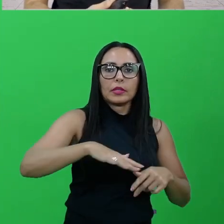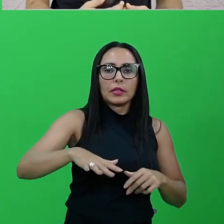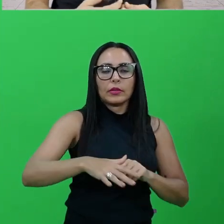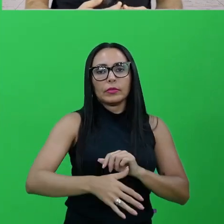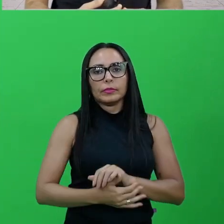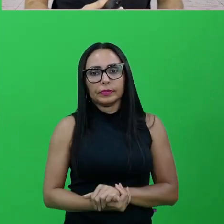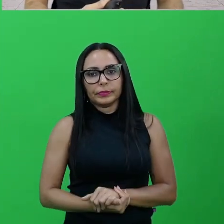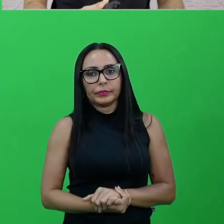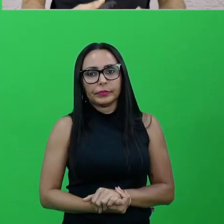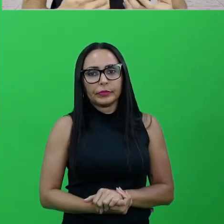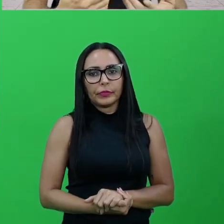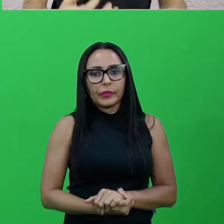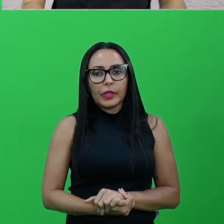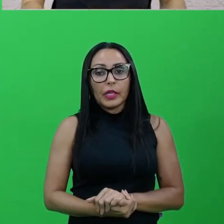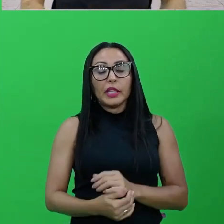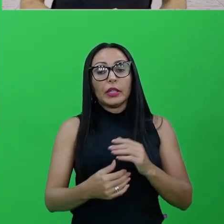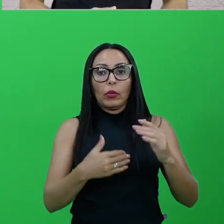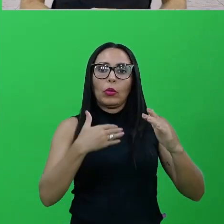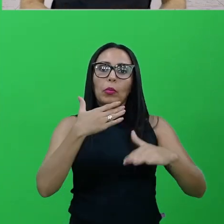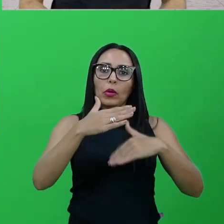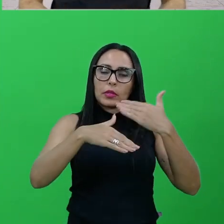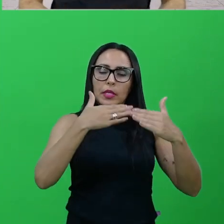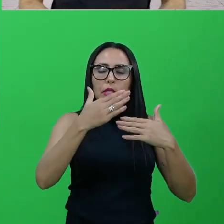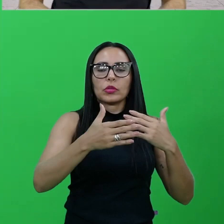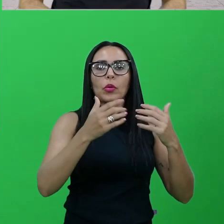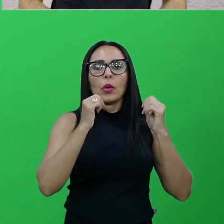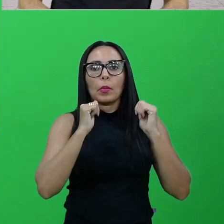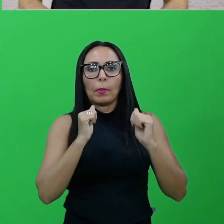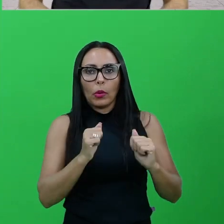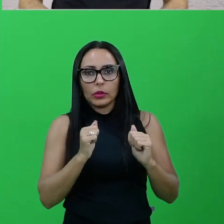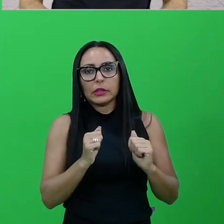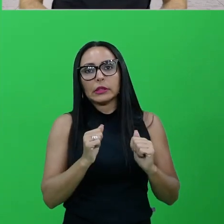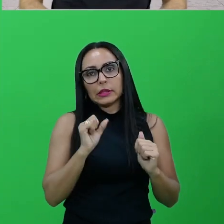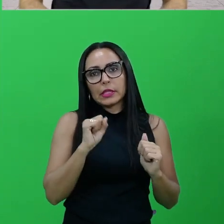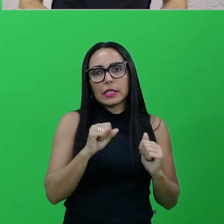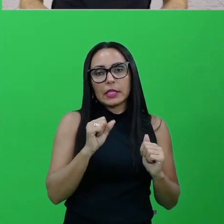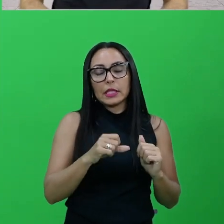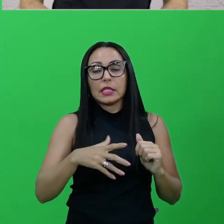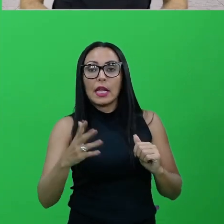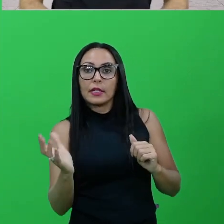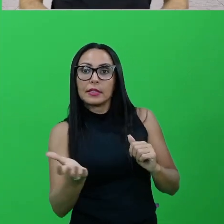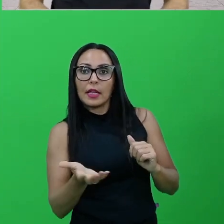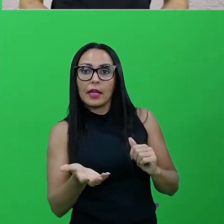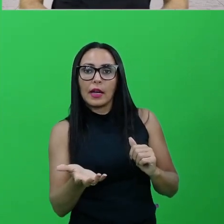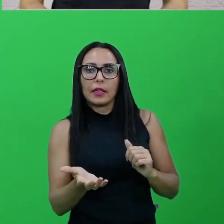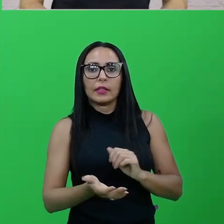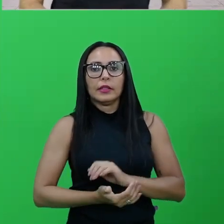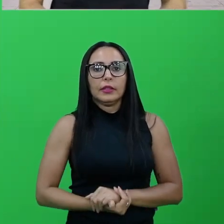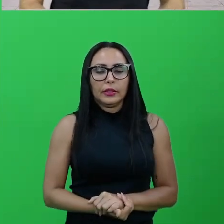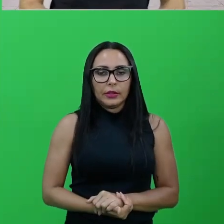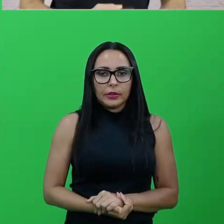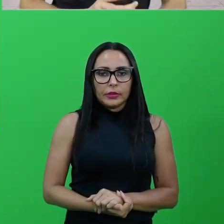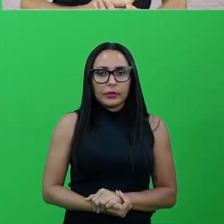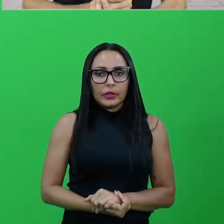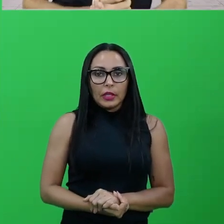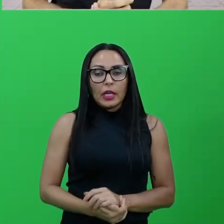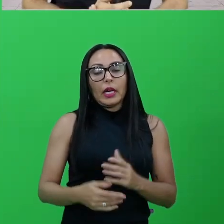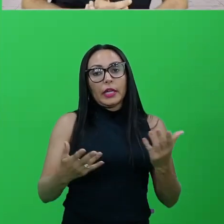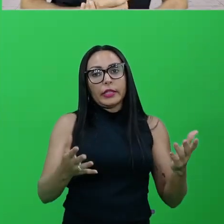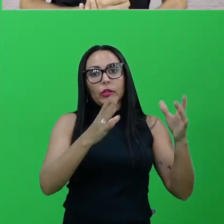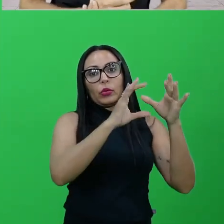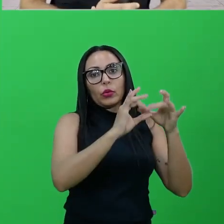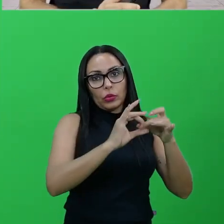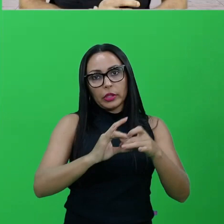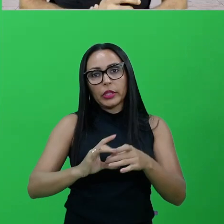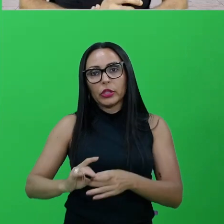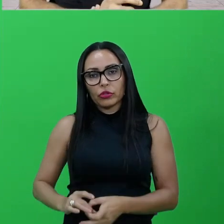então presume-se que o processo também pode ser de alguma maneira acelerado. Tá? Ainda nesse contexto de evidências da